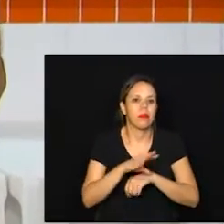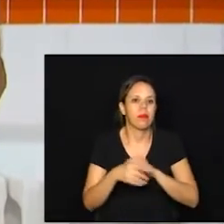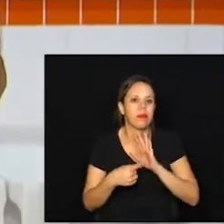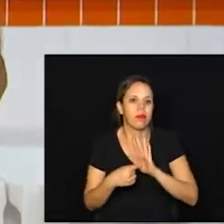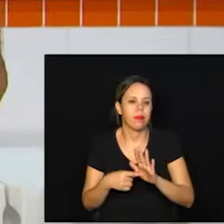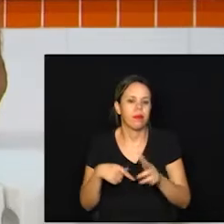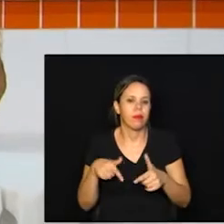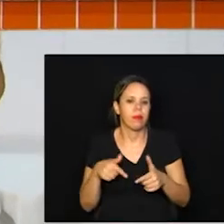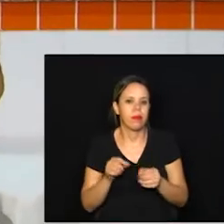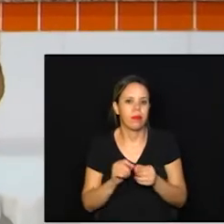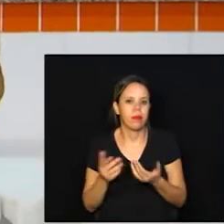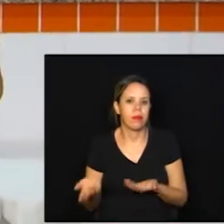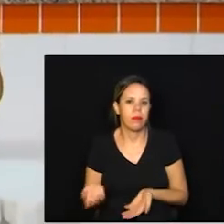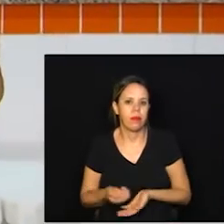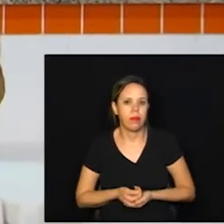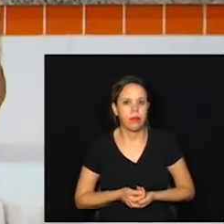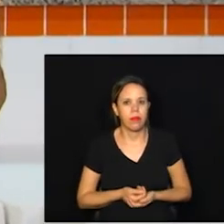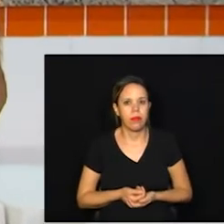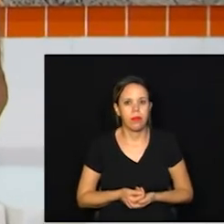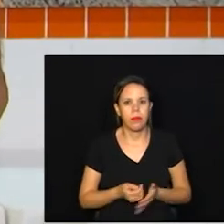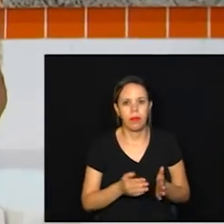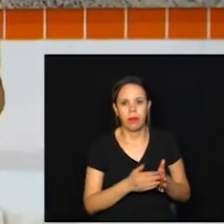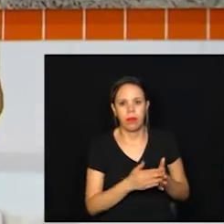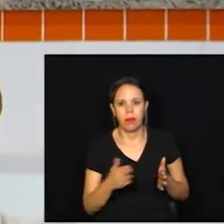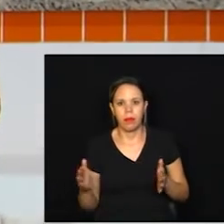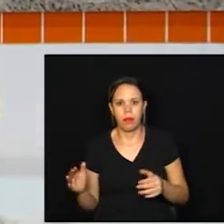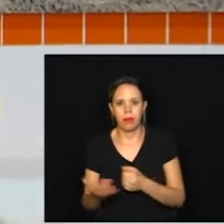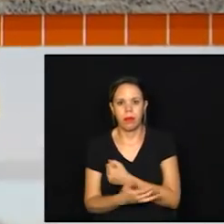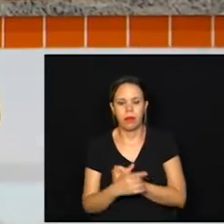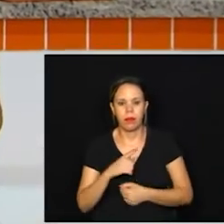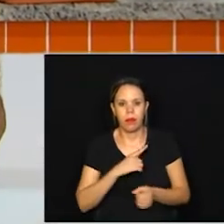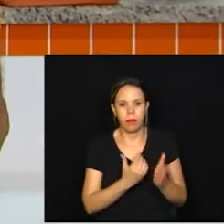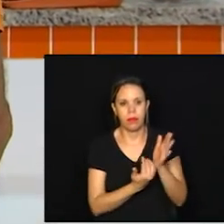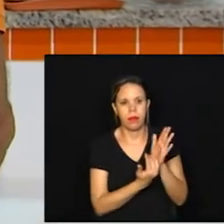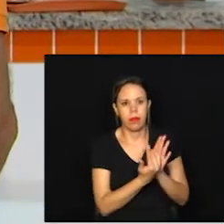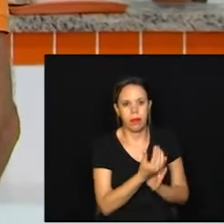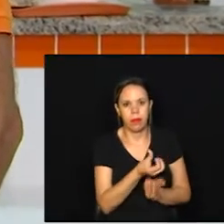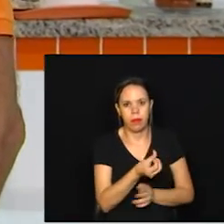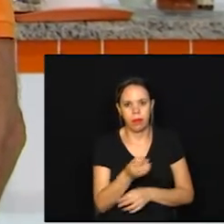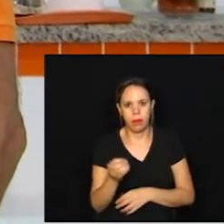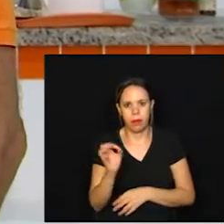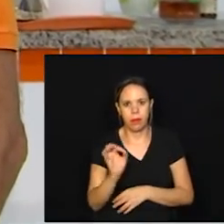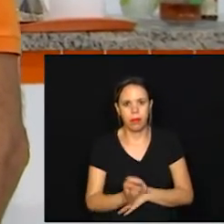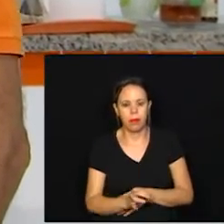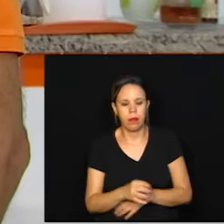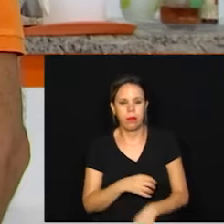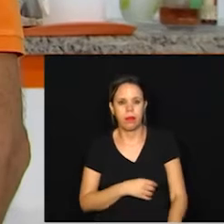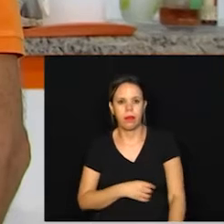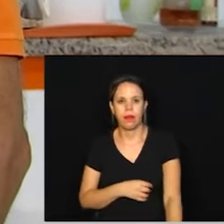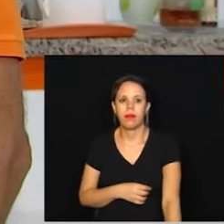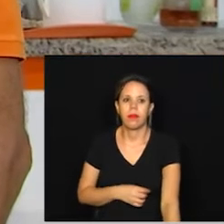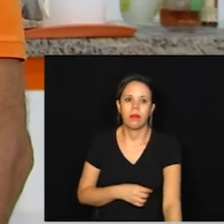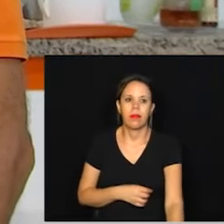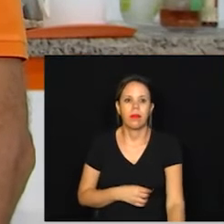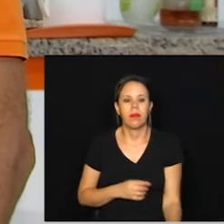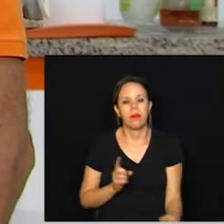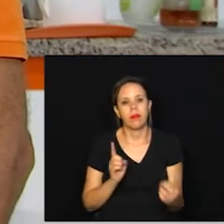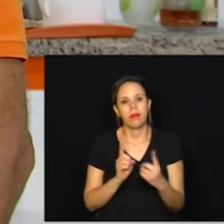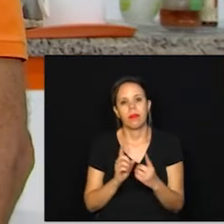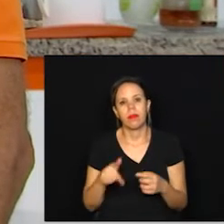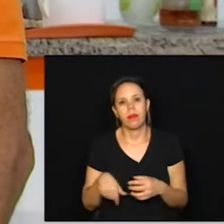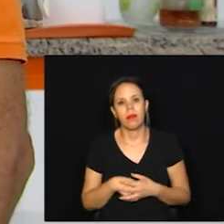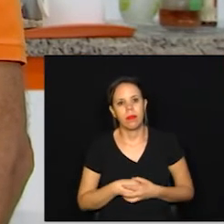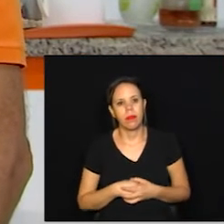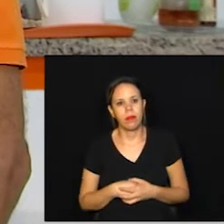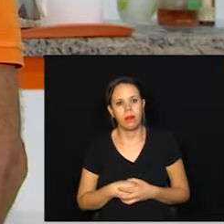nosso serviço. Durante a pandemia, nós tivemos um aumento de 60% no atendimento aqui